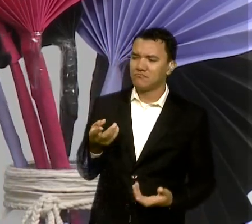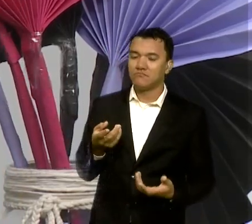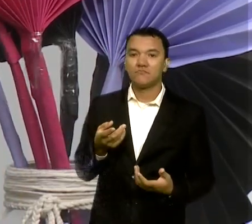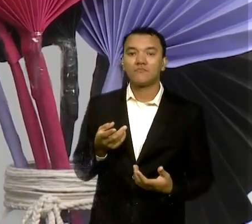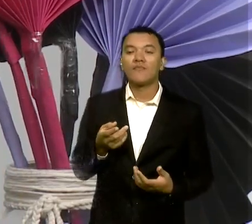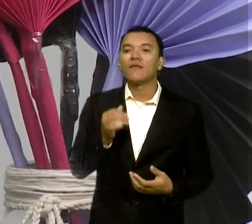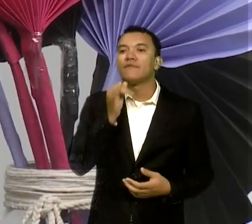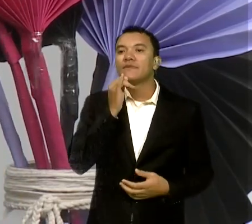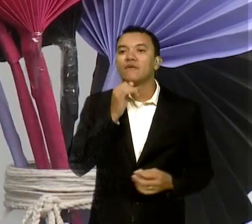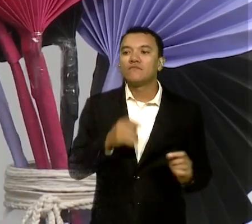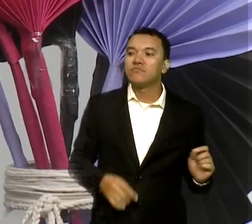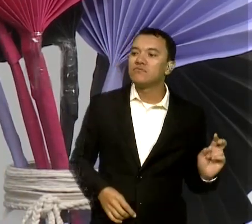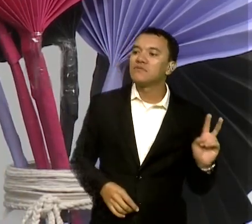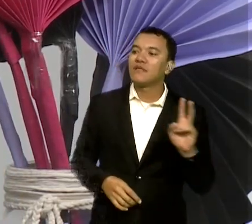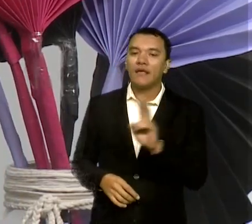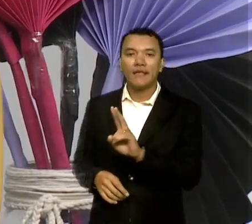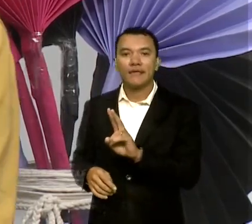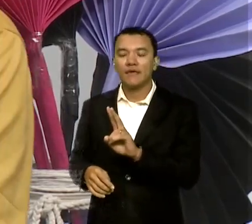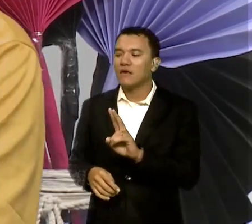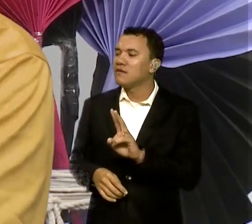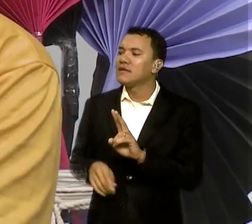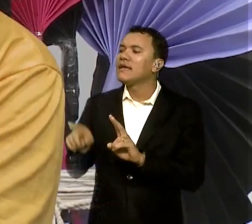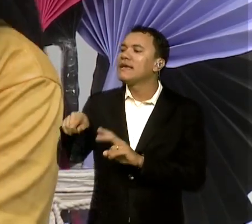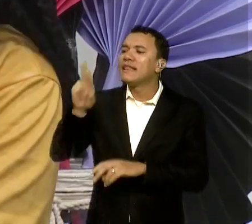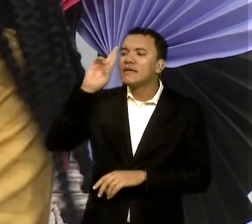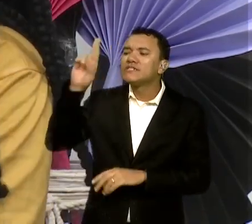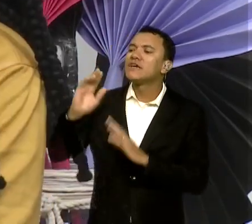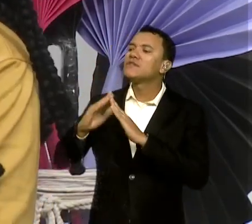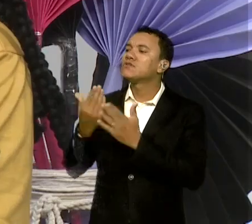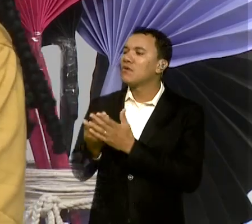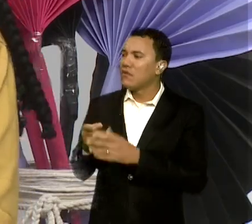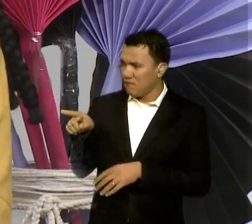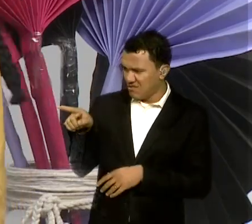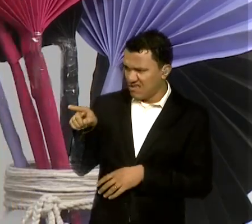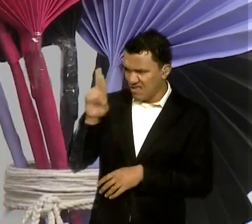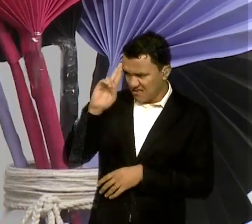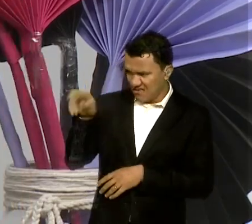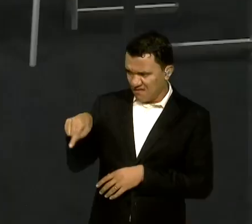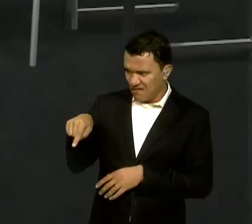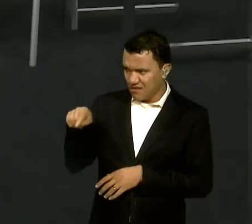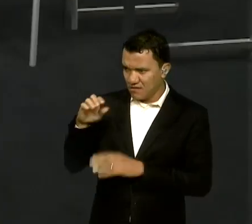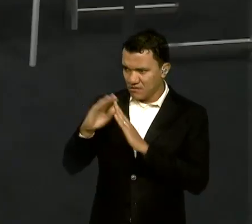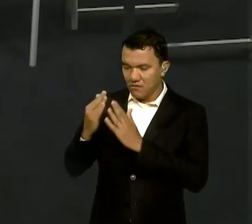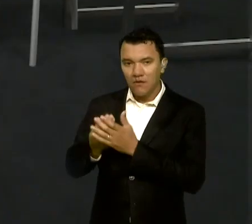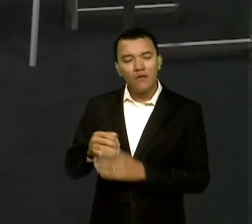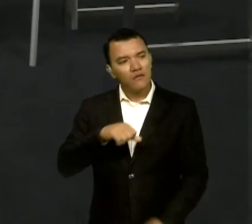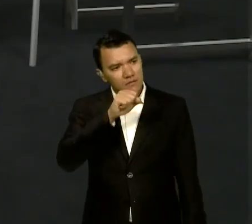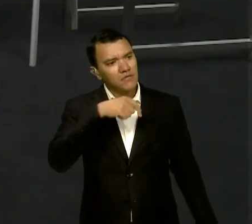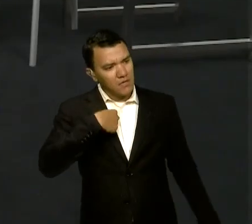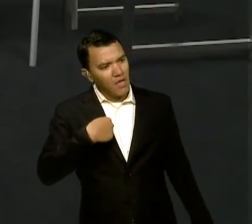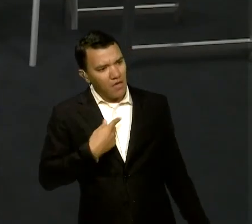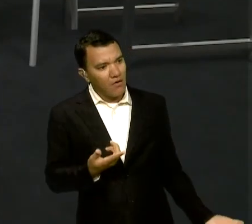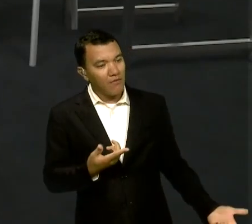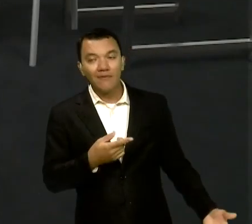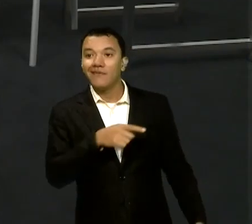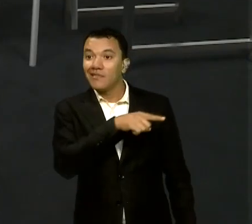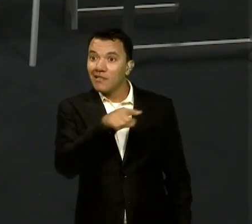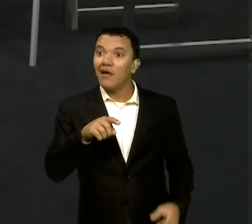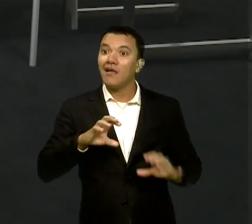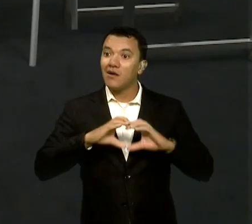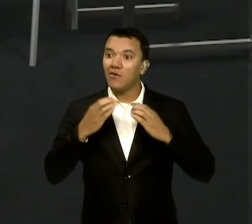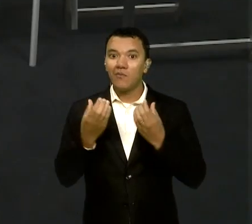e perguntar, cadê a diretora? Sim. É, você é diretora? Ela, sim, sou a diretora. A própria pessoa da, exatamente, comunidade, sim,